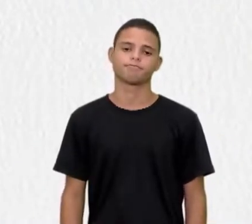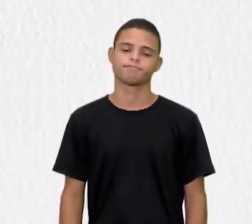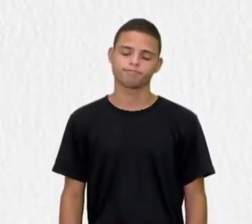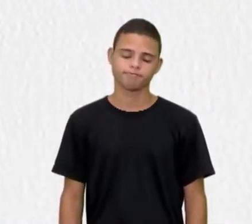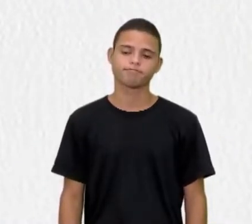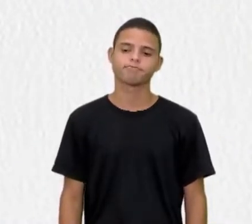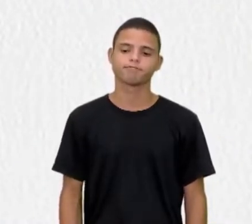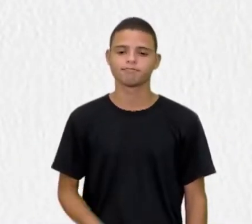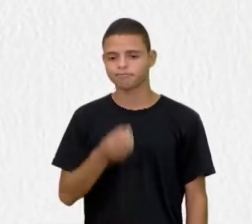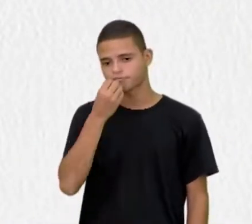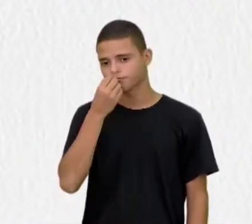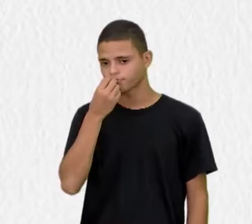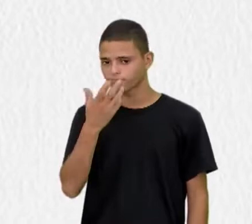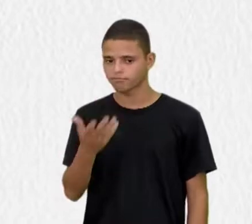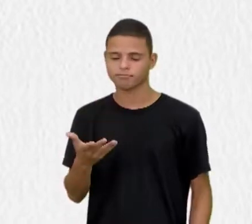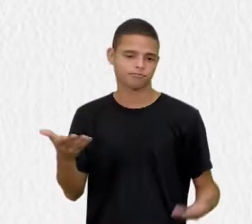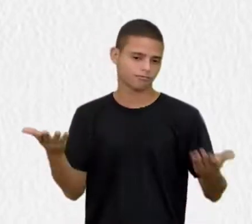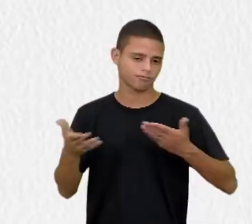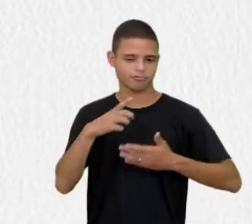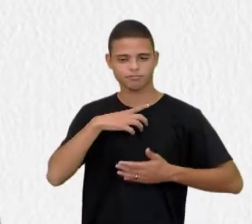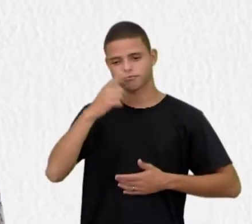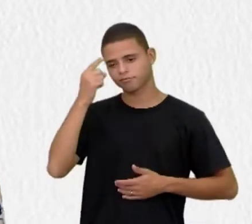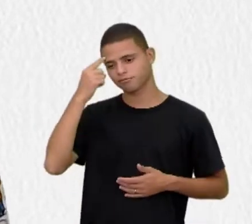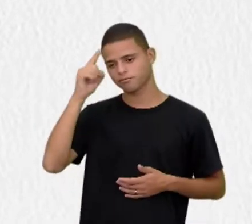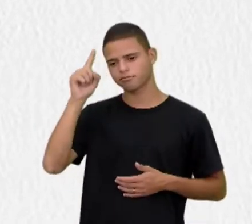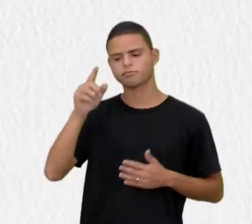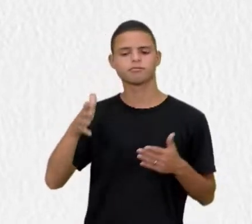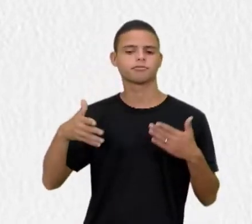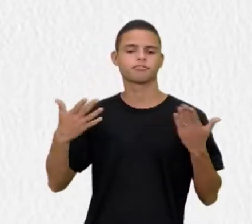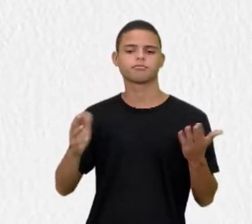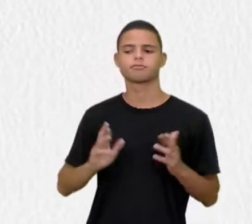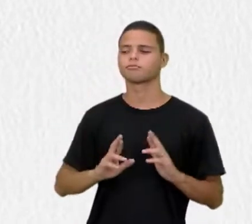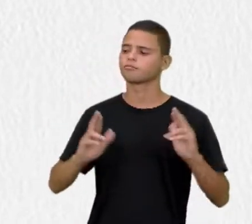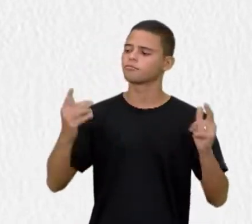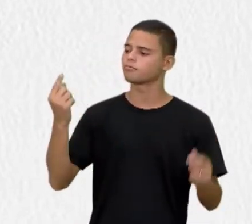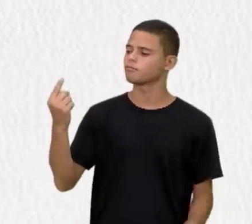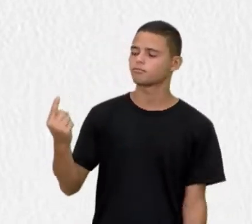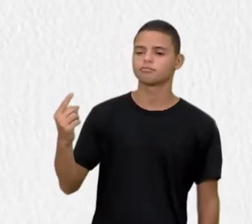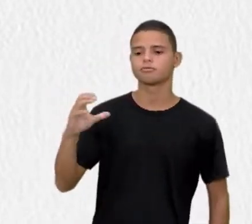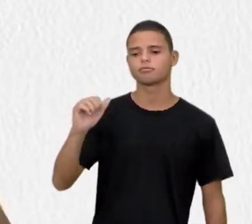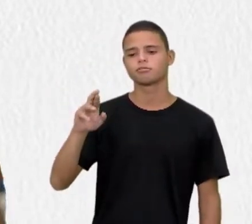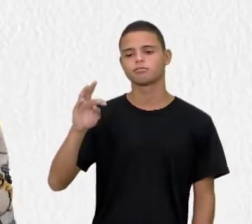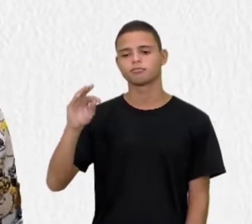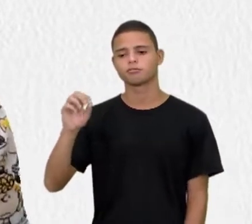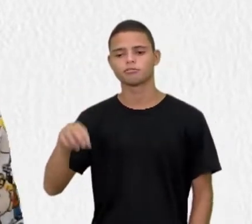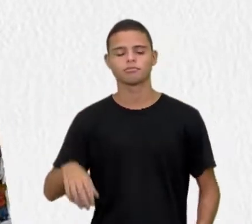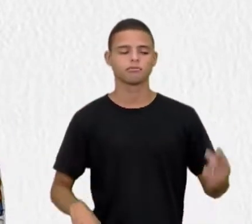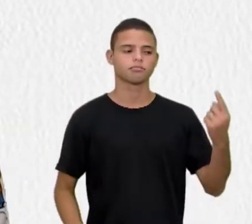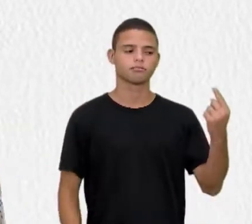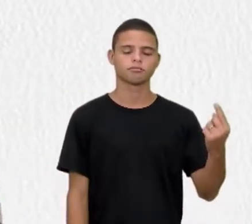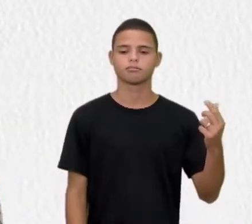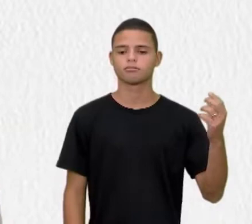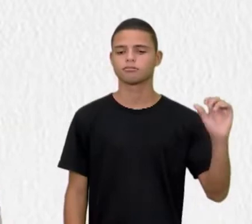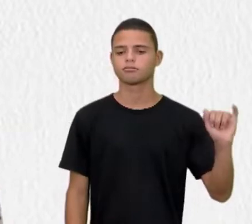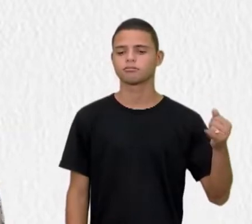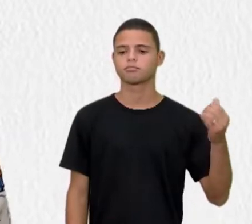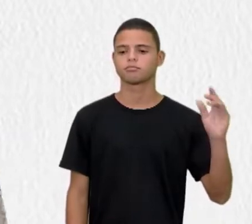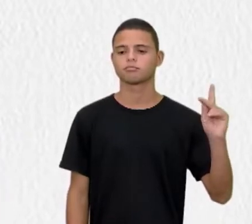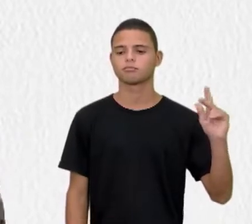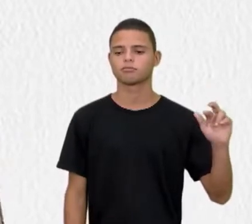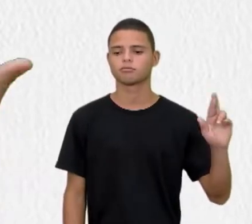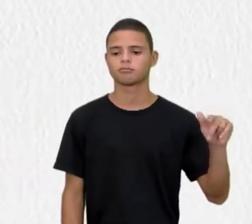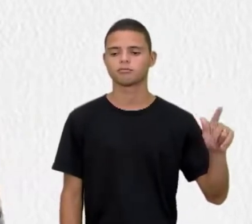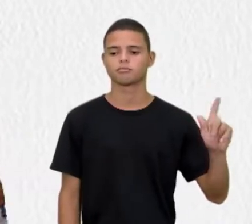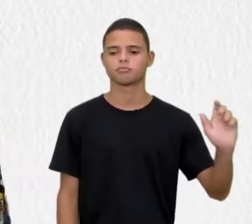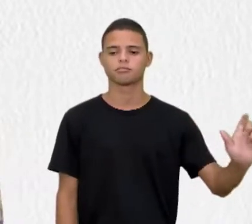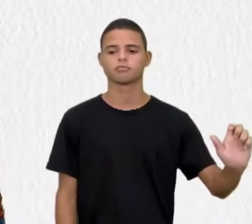Muito bem, gente. Então a gente agora teve uma ideia qual a diferença aí do cartoon, né, para a Chard. Como a gente pode se apropriar